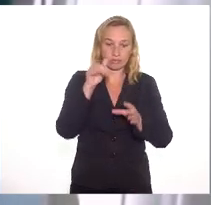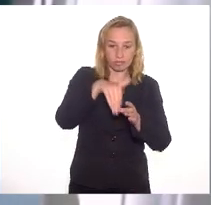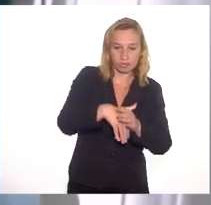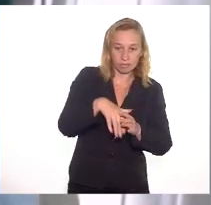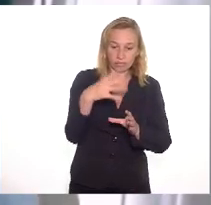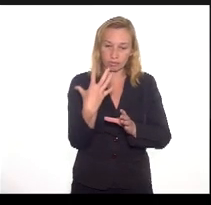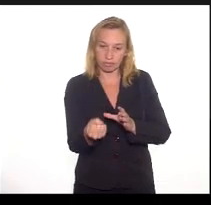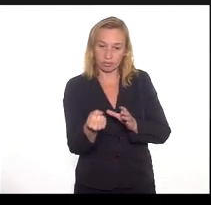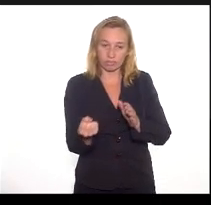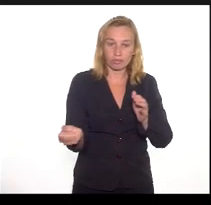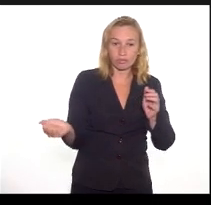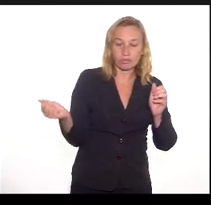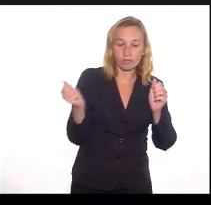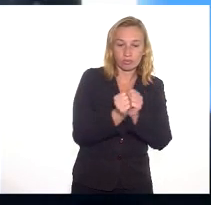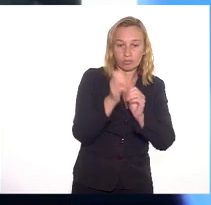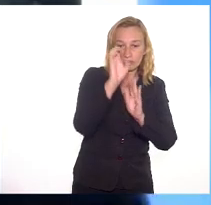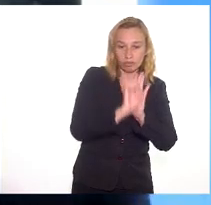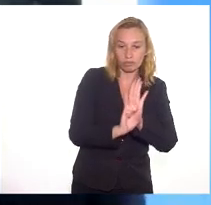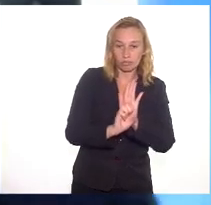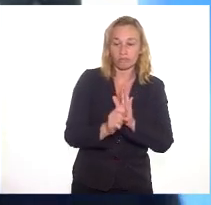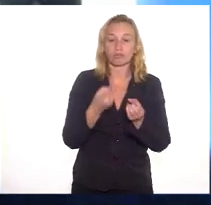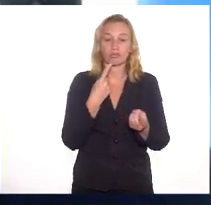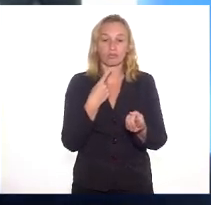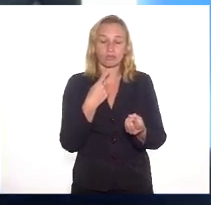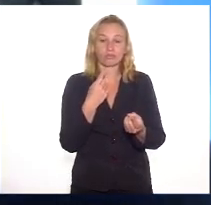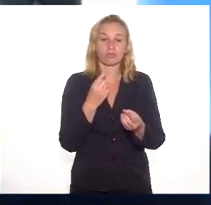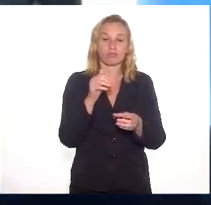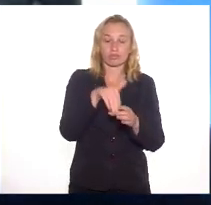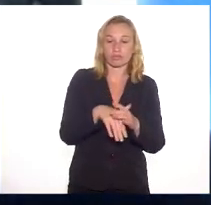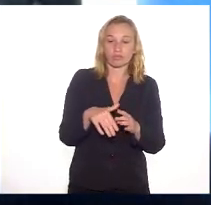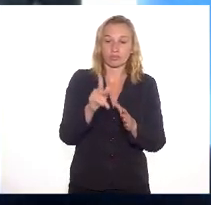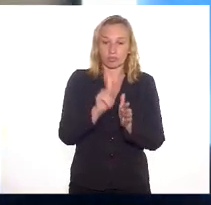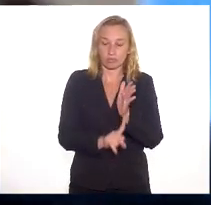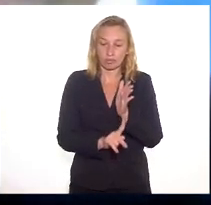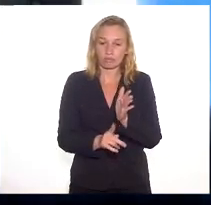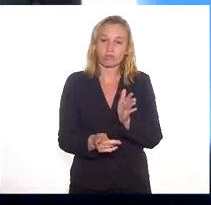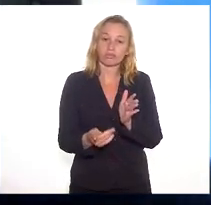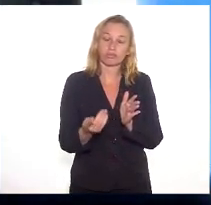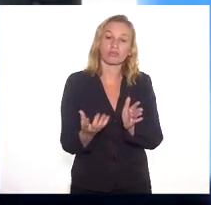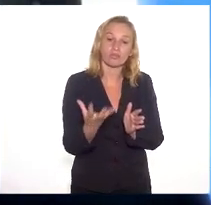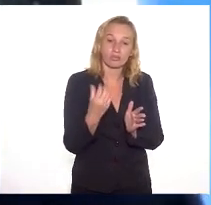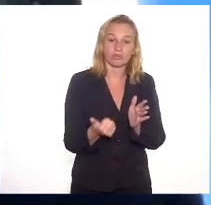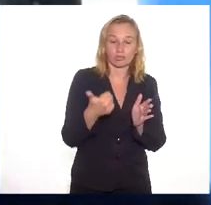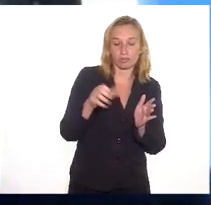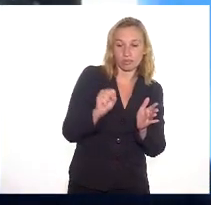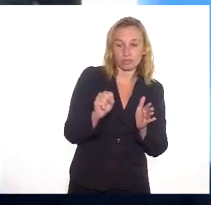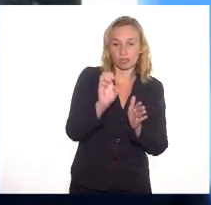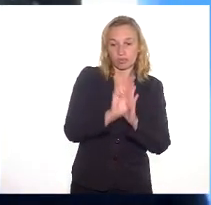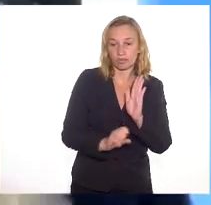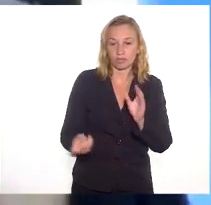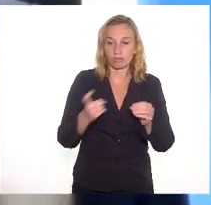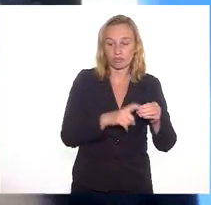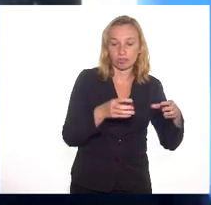emendas. Com os pareceres emitidos, o projeto recebeu 18 emendas e volta às comissões técnicas.